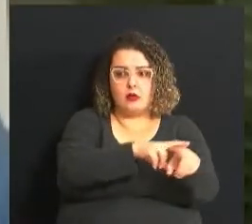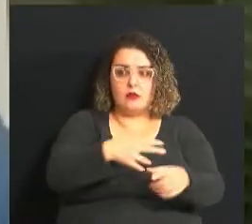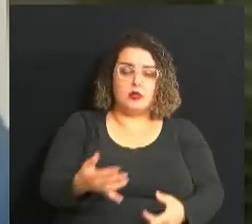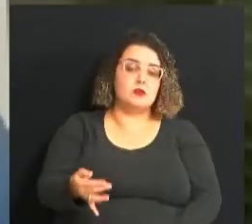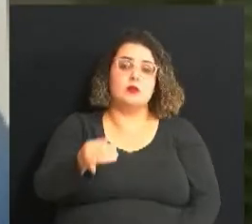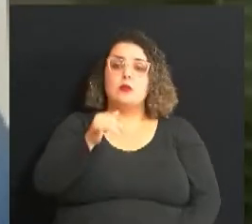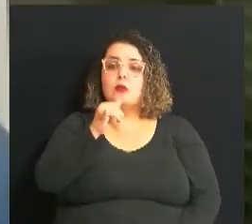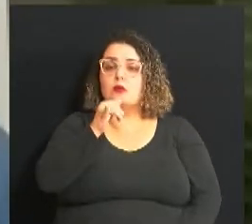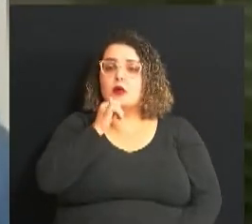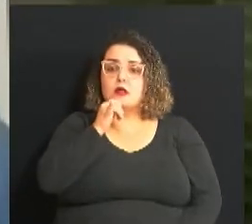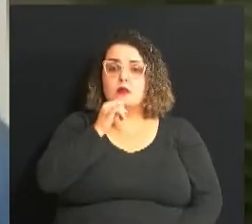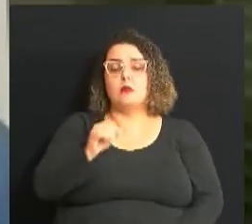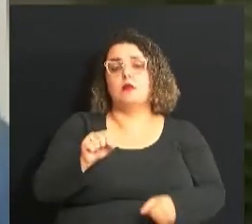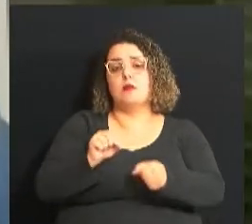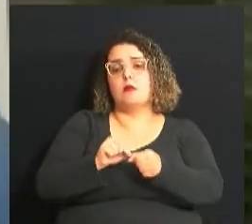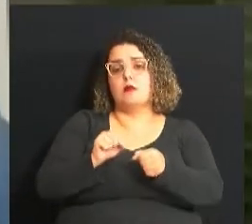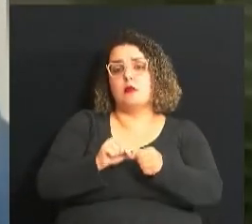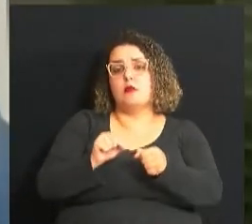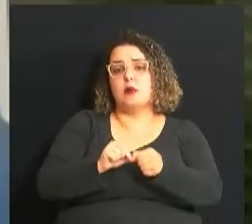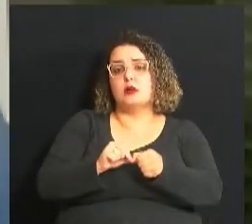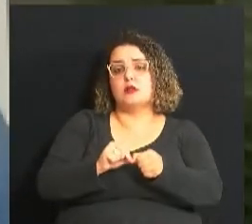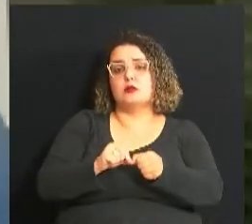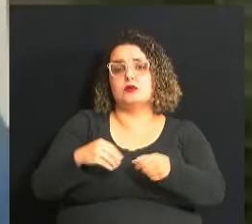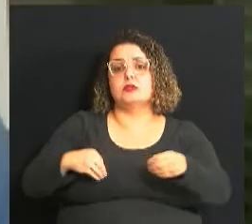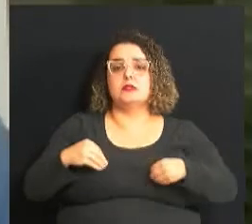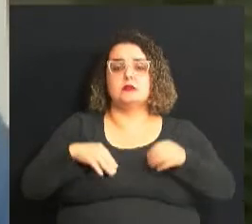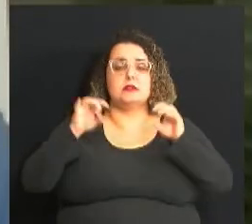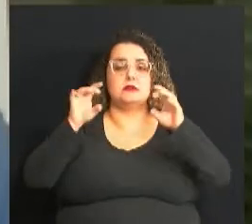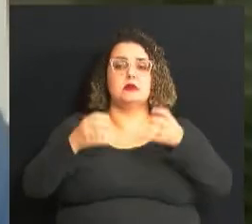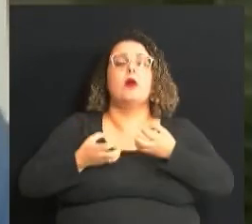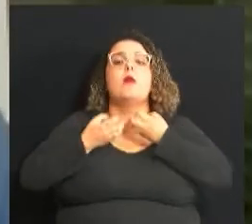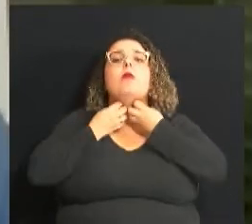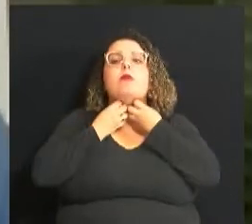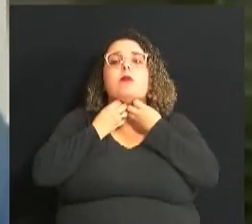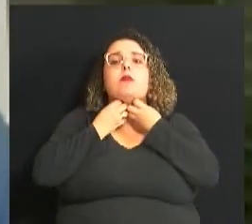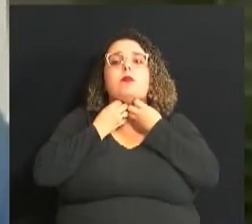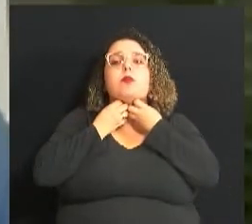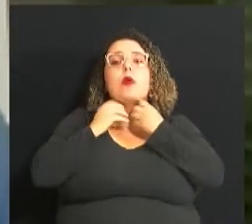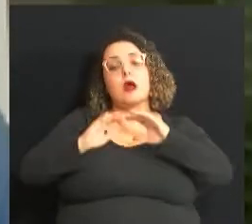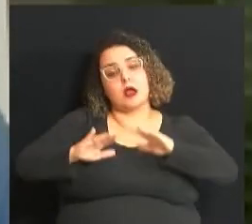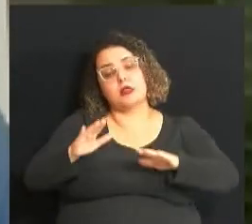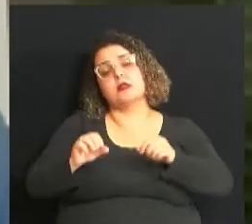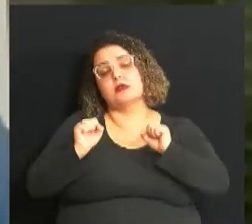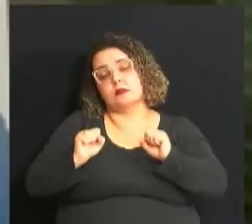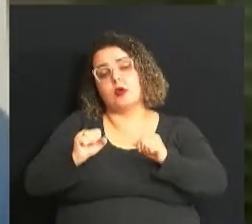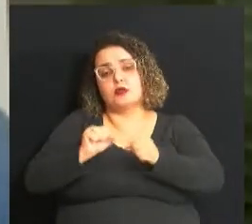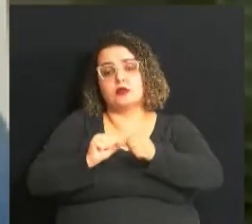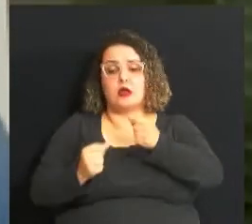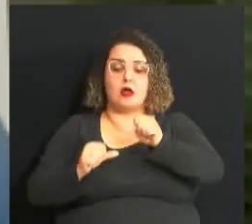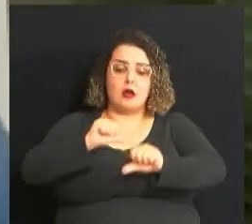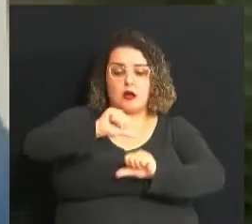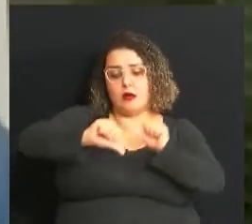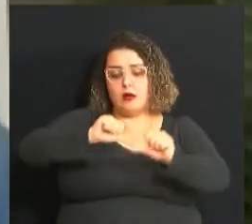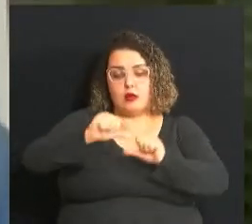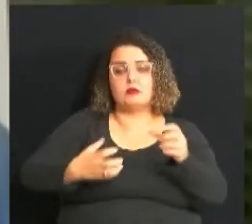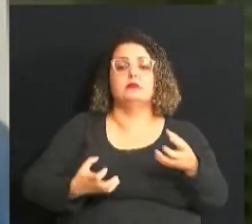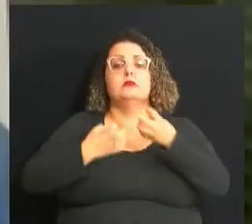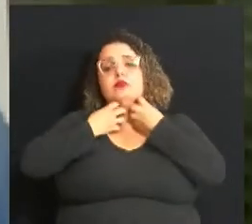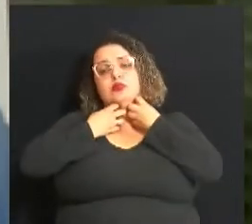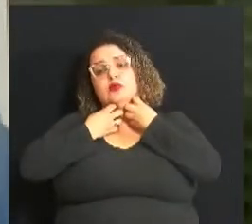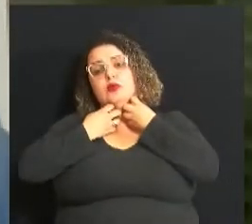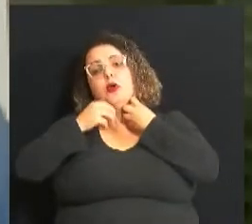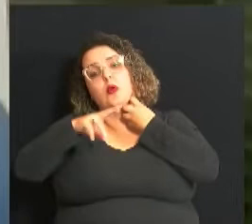são os hormônios tireoidianos. Então, às vezes eu faço a avaliação se ele tem alguma alteração tireoidiana ou na história